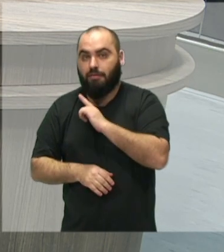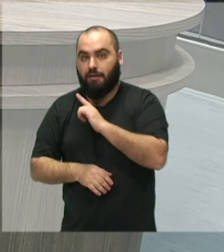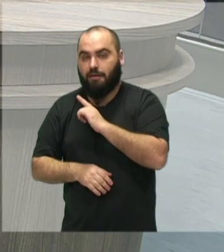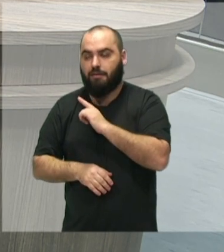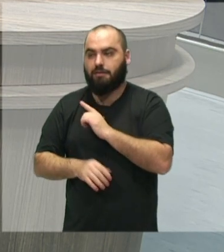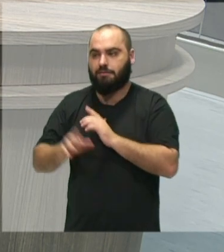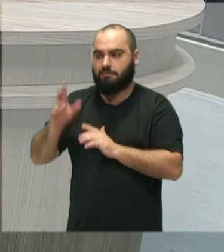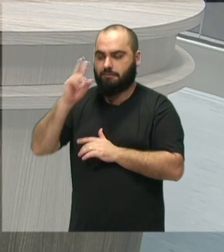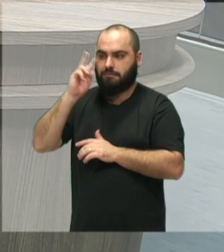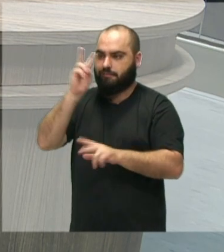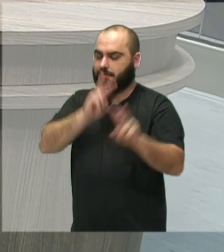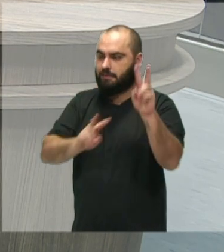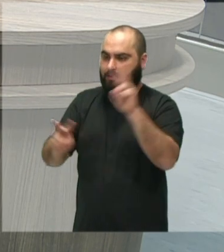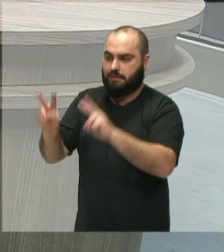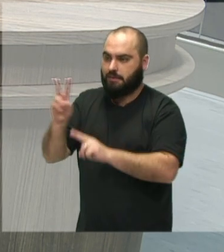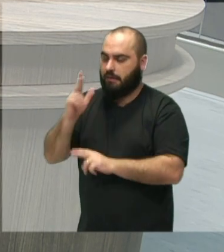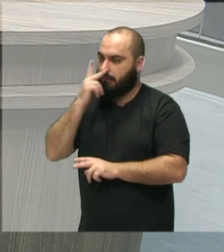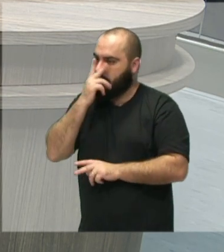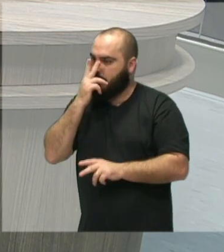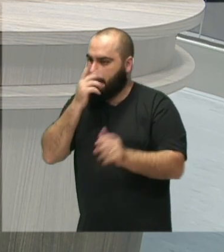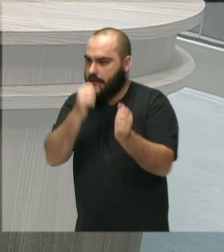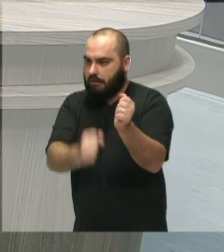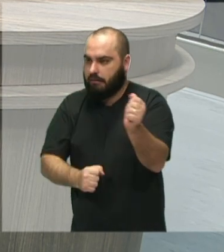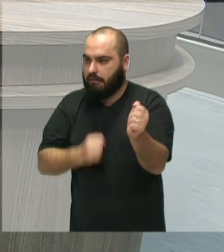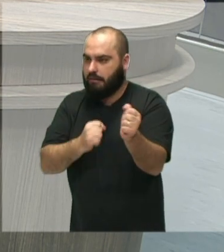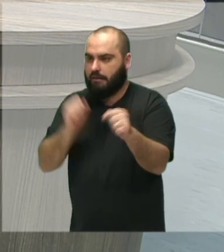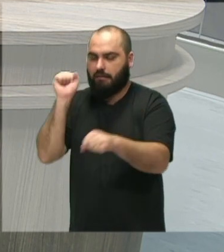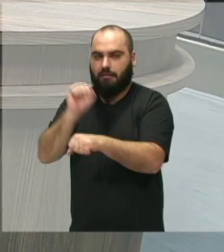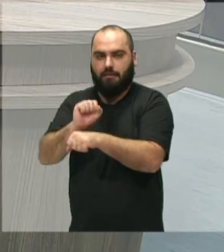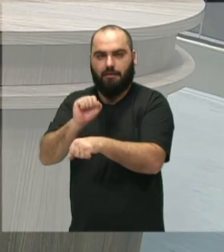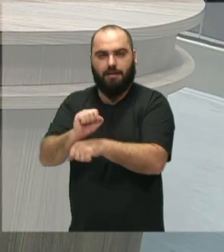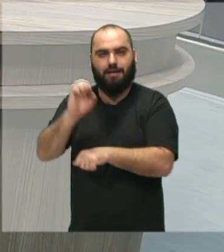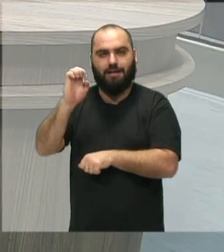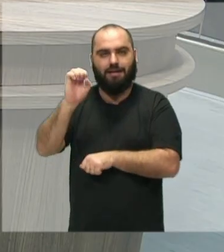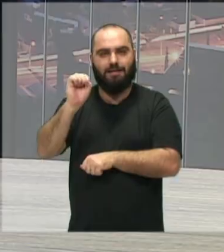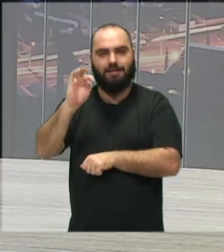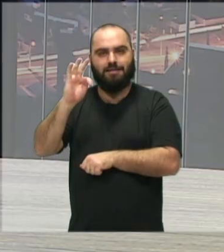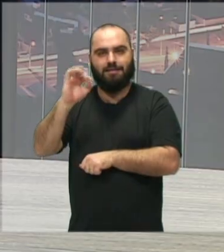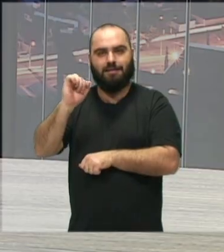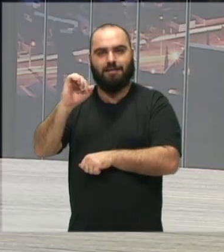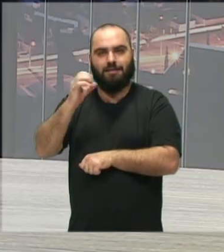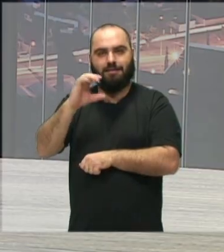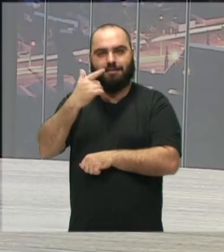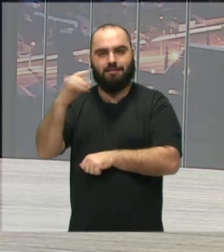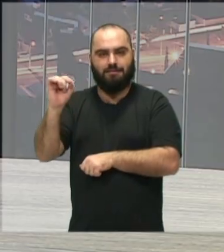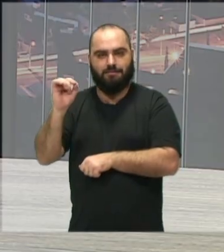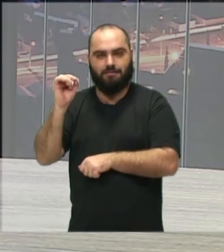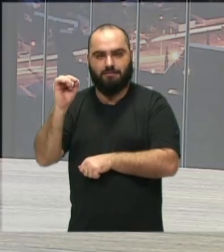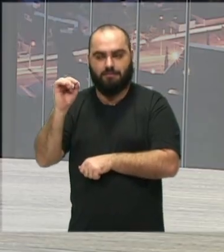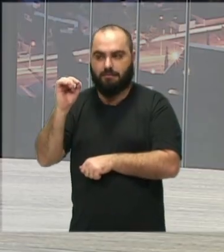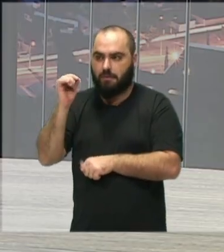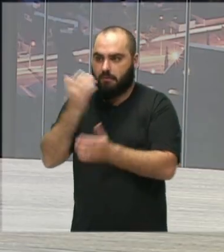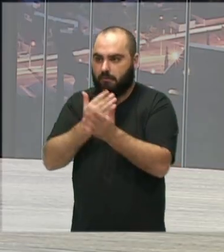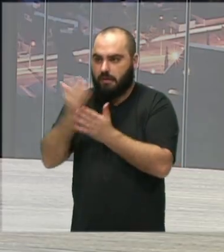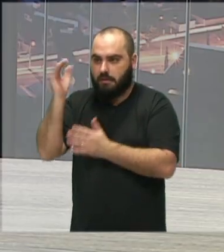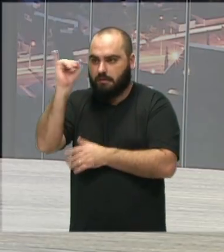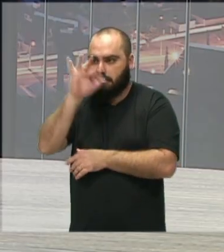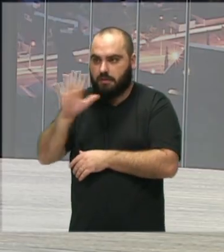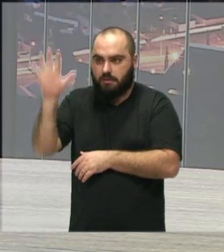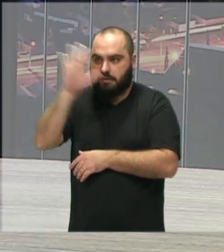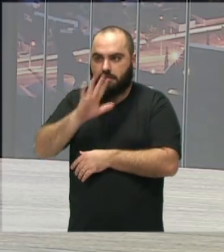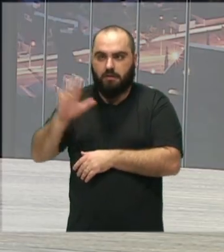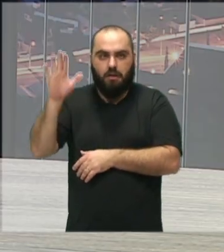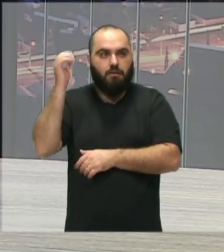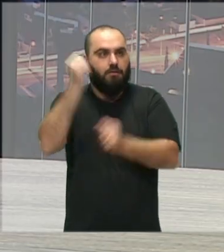aura de estação de trem antiga que você às vezes vê em filme e tal. Daqui a pouco você começa a imaginar que está vindo uma Maria